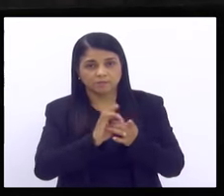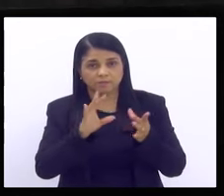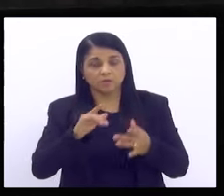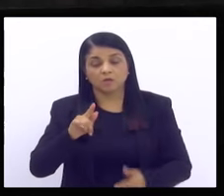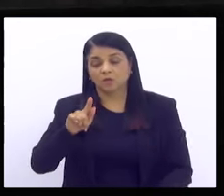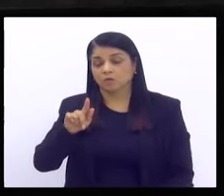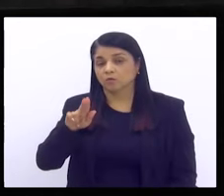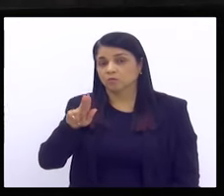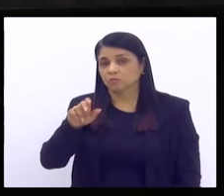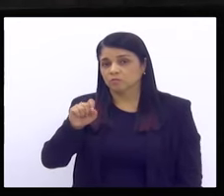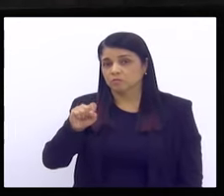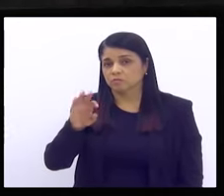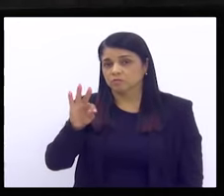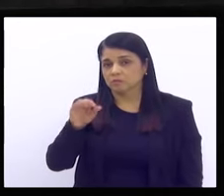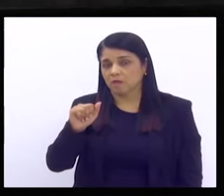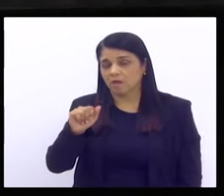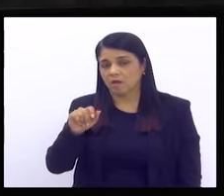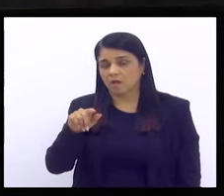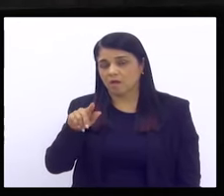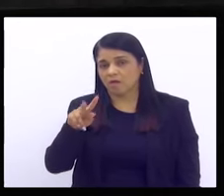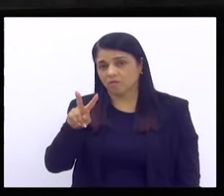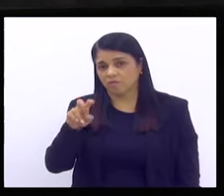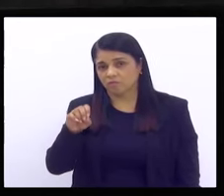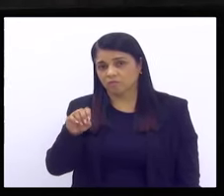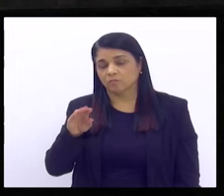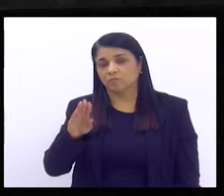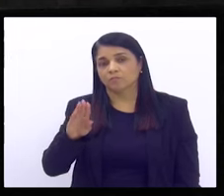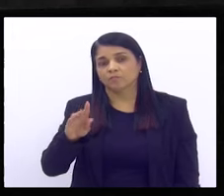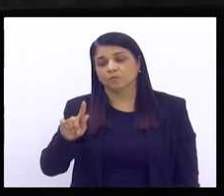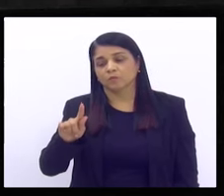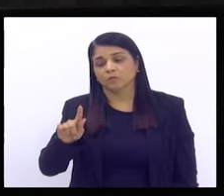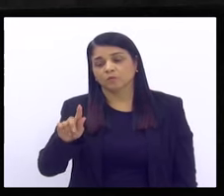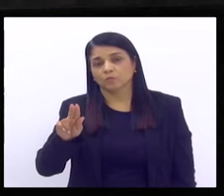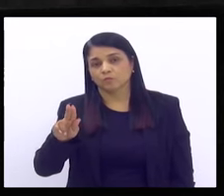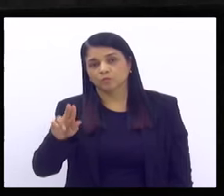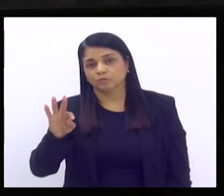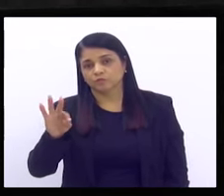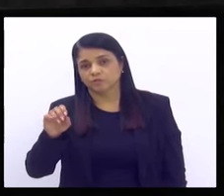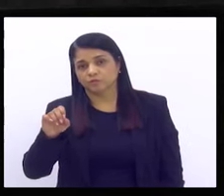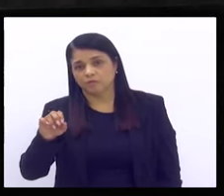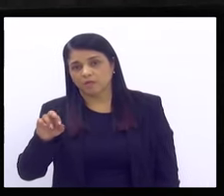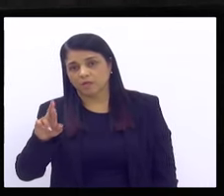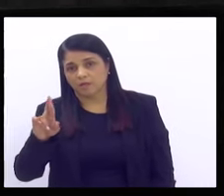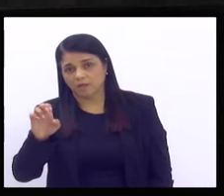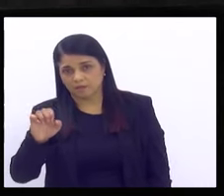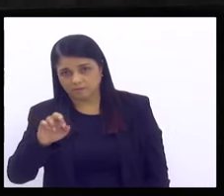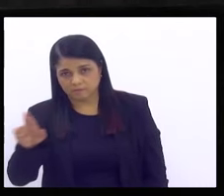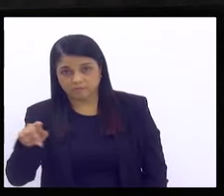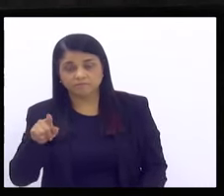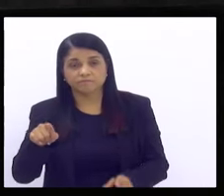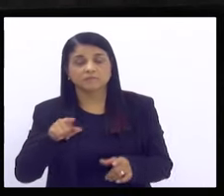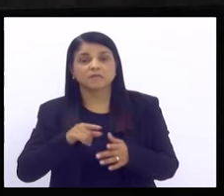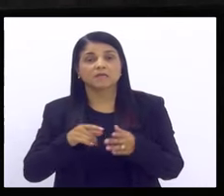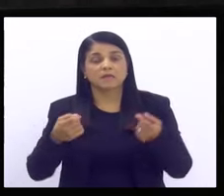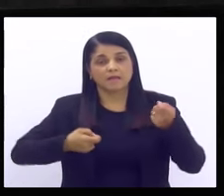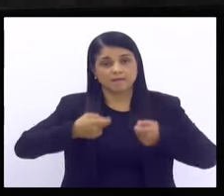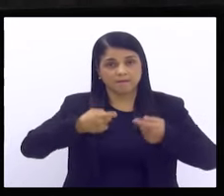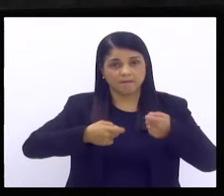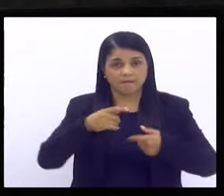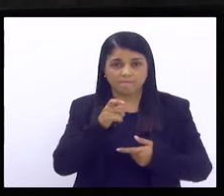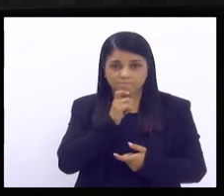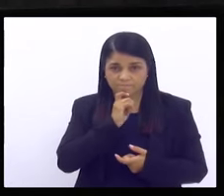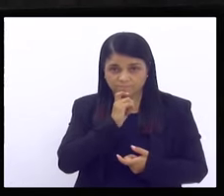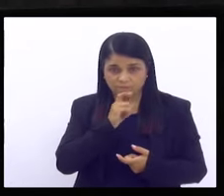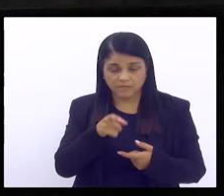Gustavo Gutiérrez. É importante dizer que durante todo o período da Guerra Fria, a Teologia da Libertação teve